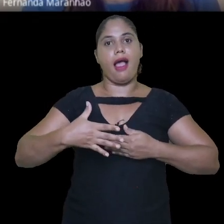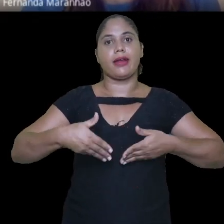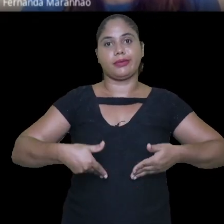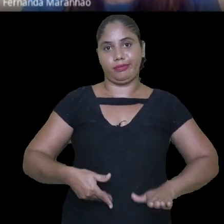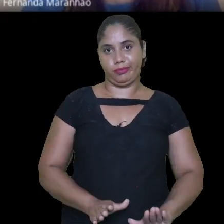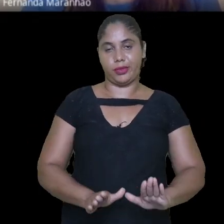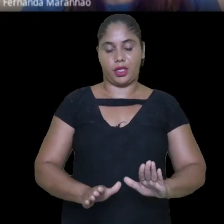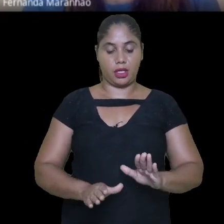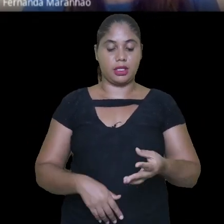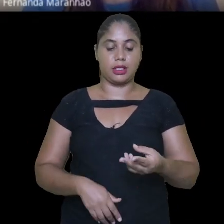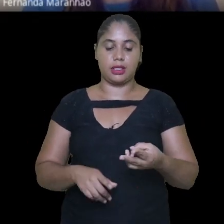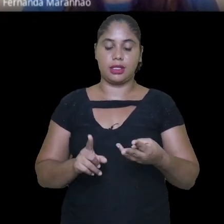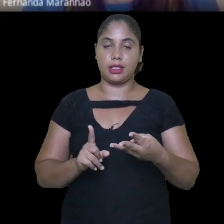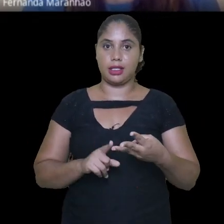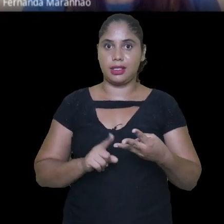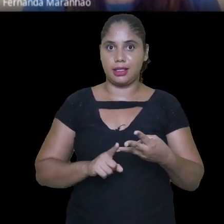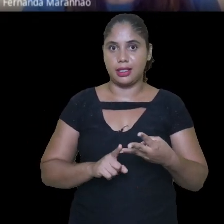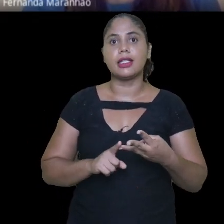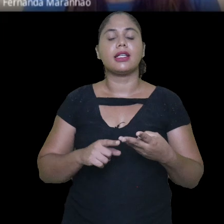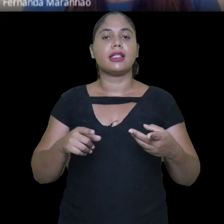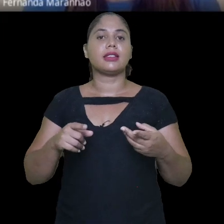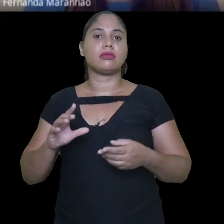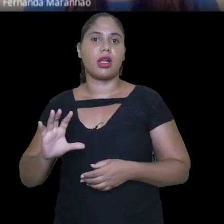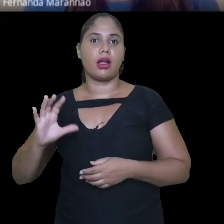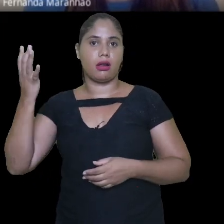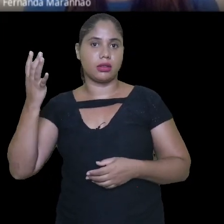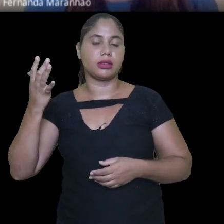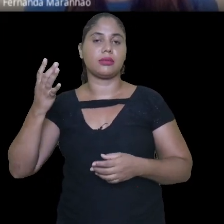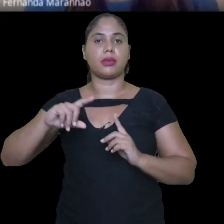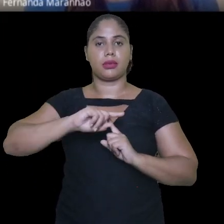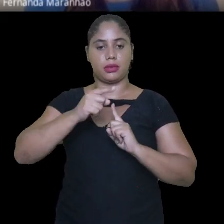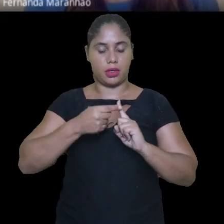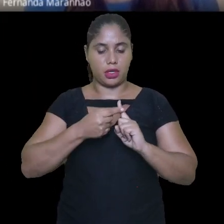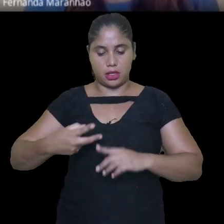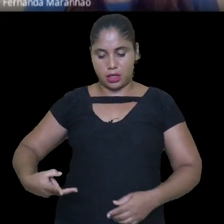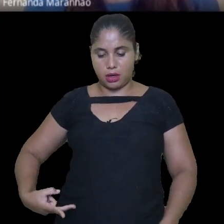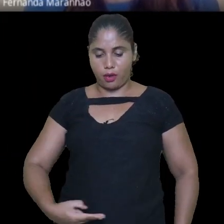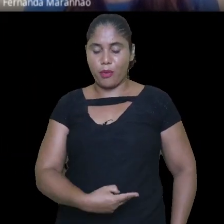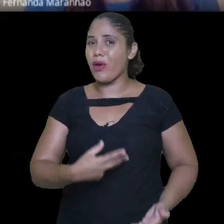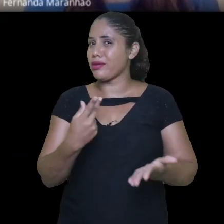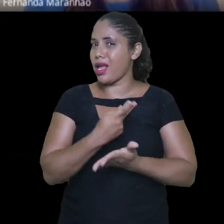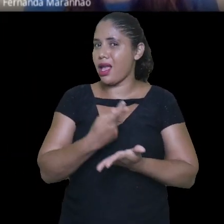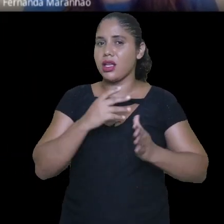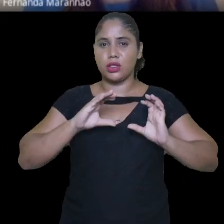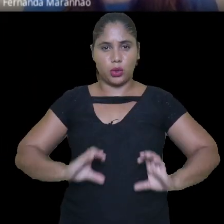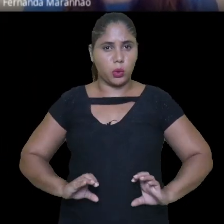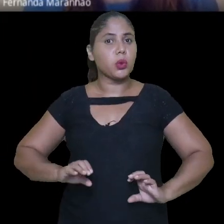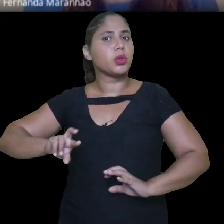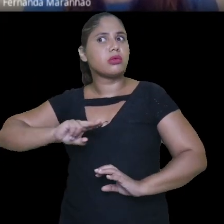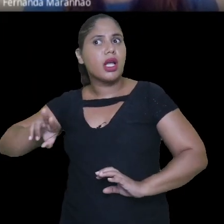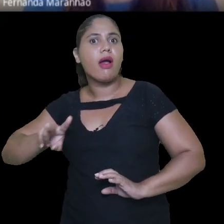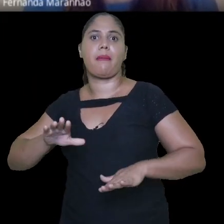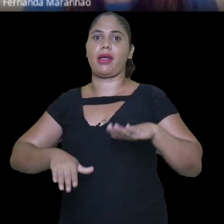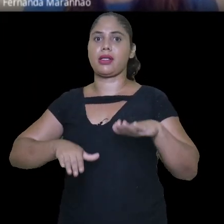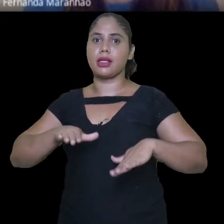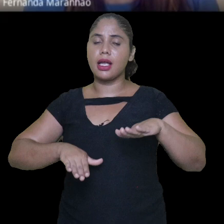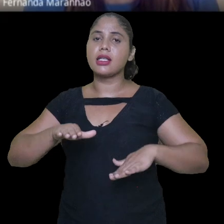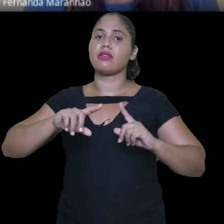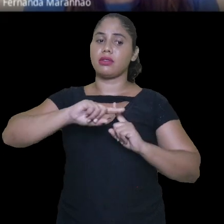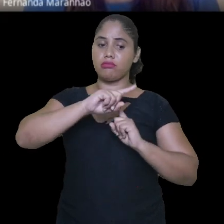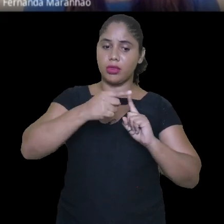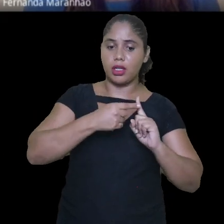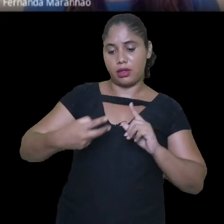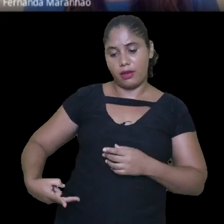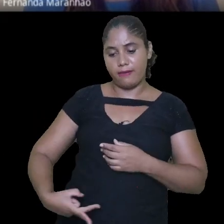ser interrompida pela equipe médica em virtude de uma outra comorbidade, de uma outra causa ameaçadora à vida do